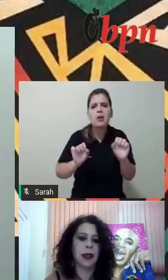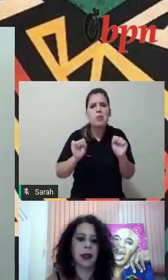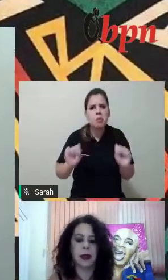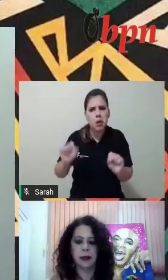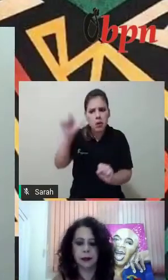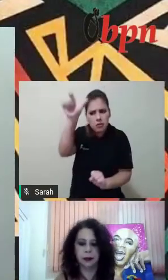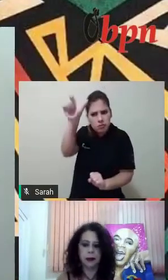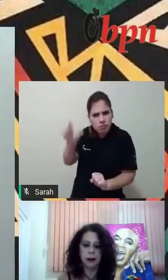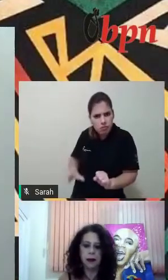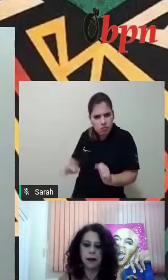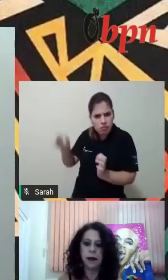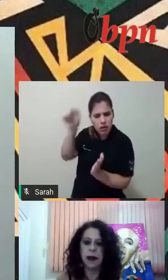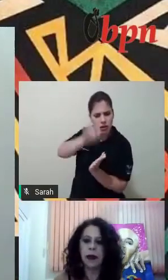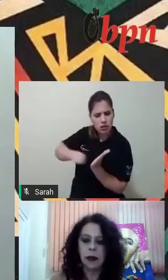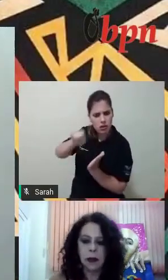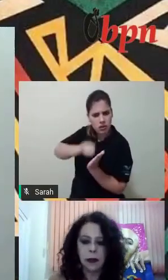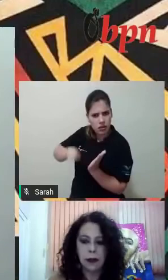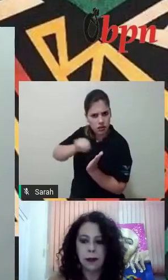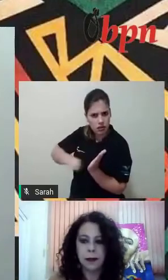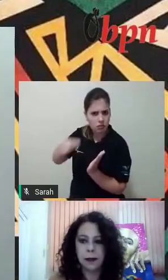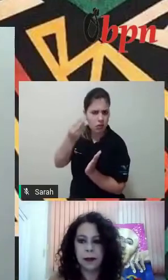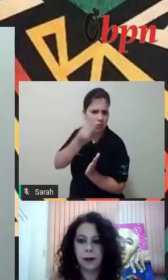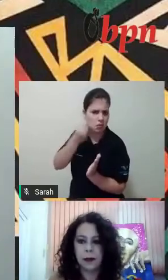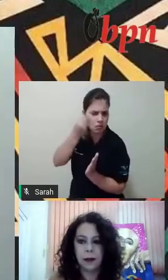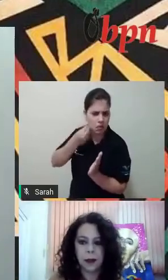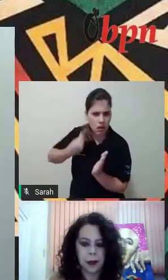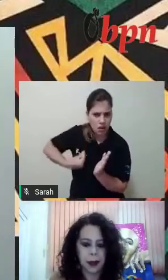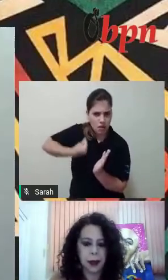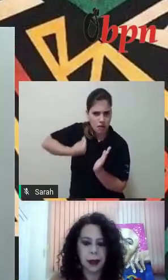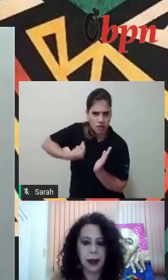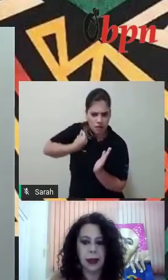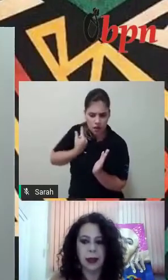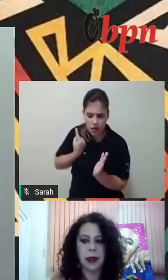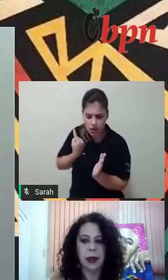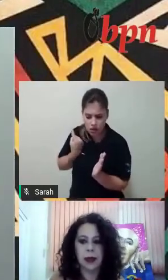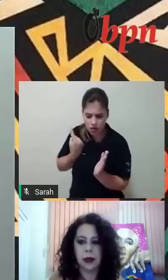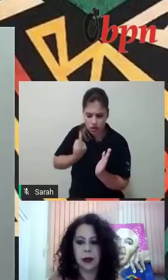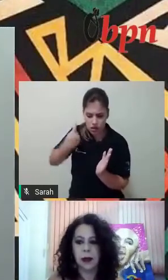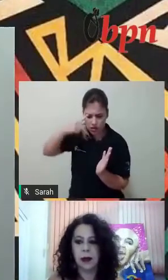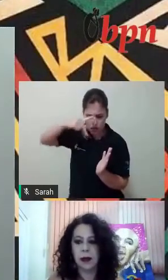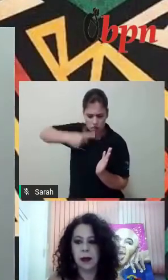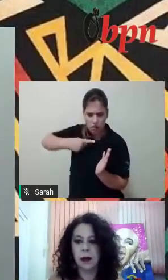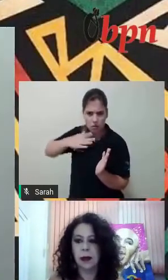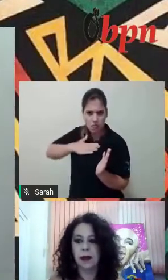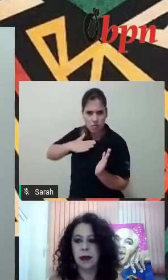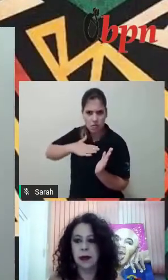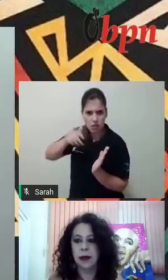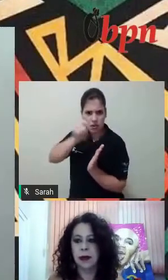um sujeito individual, chega um certo momento que esse sujeito